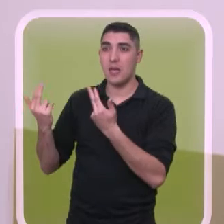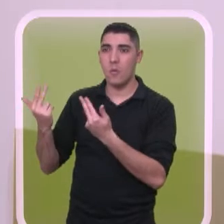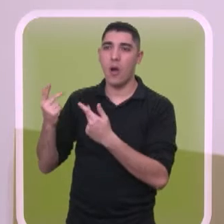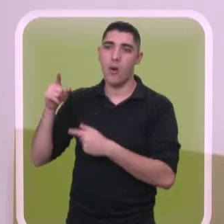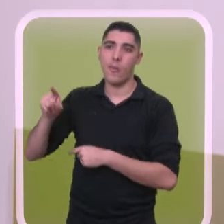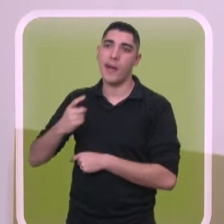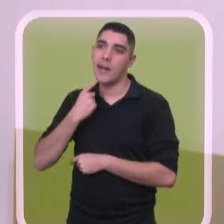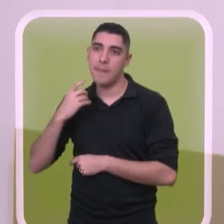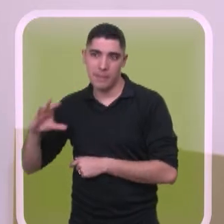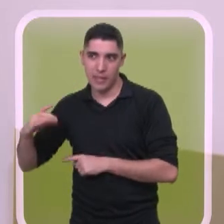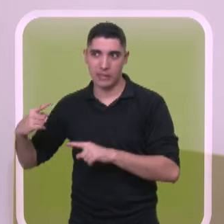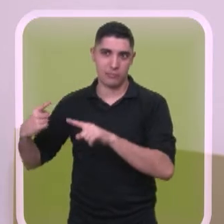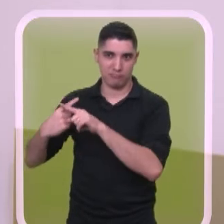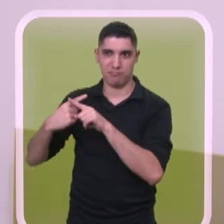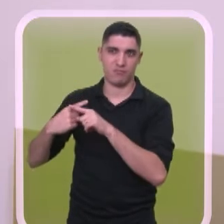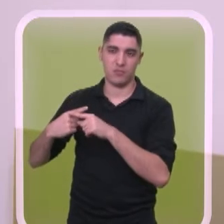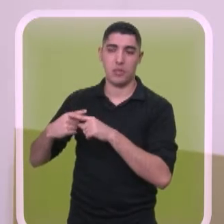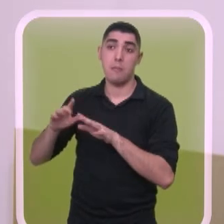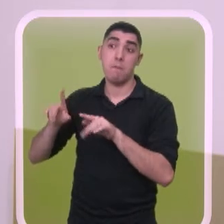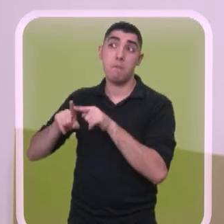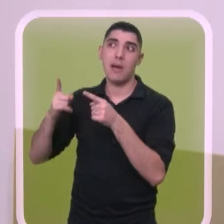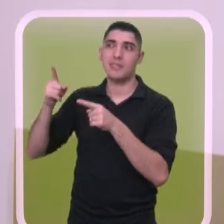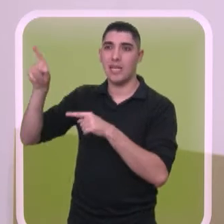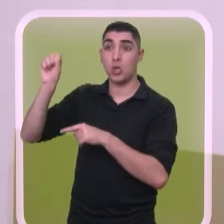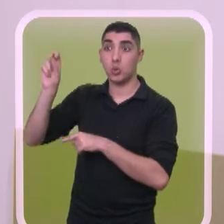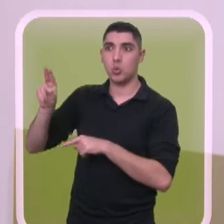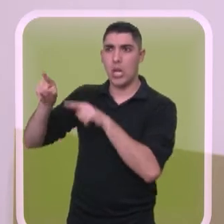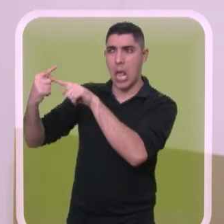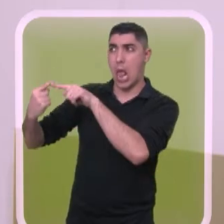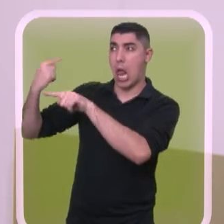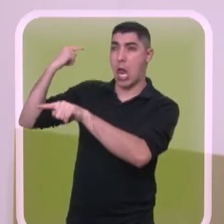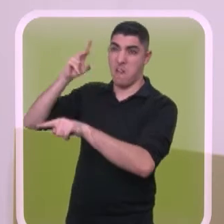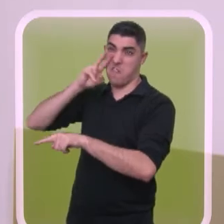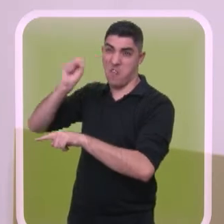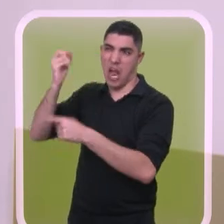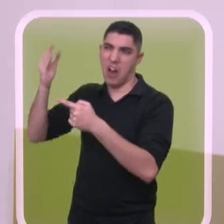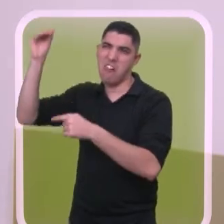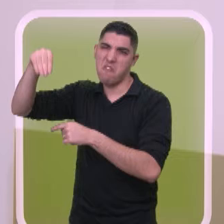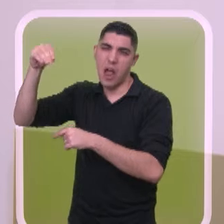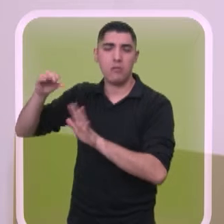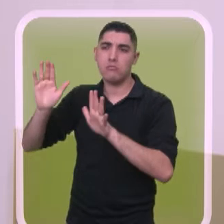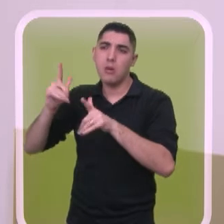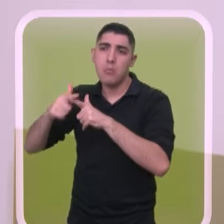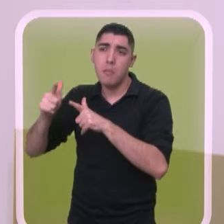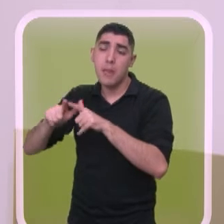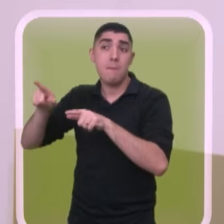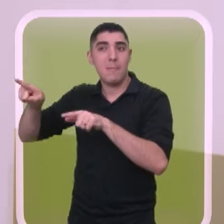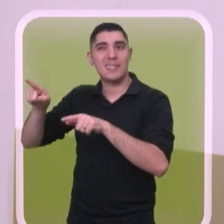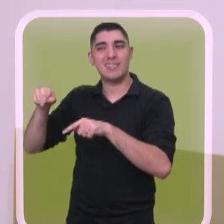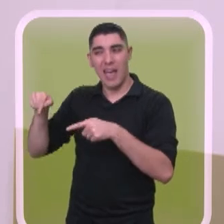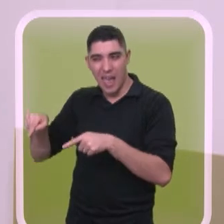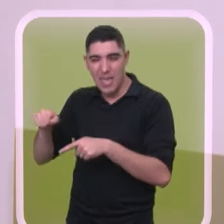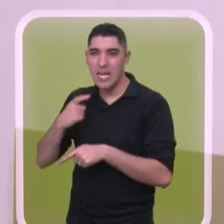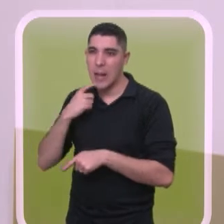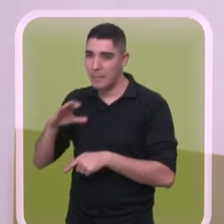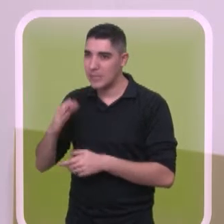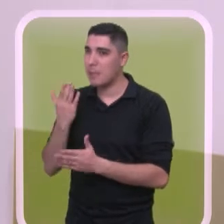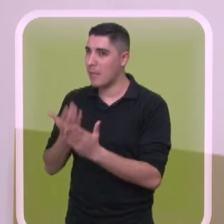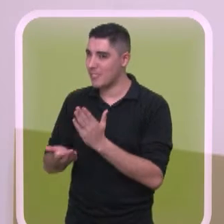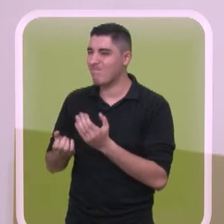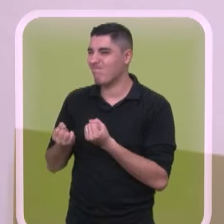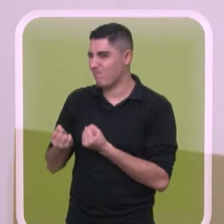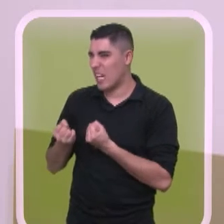ou não seja o mesmo Suzano de anos atrás, né? Talvez aí essa sim tenha sido um pouco mais pesada do que foi contra essa,